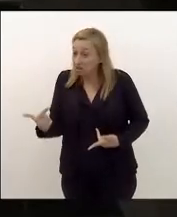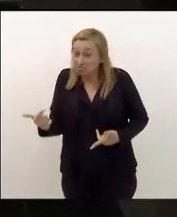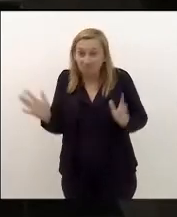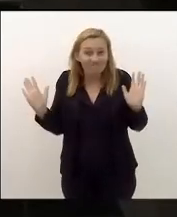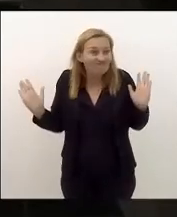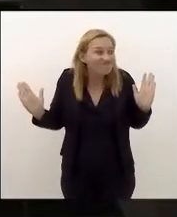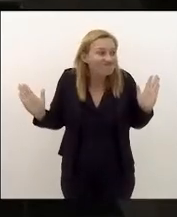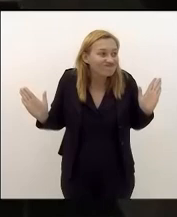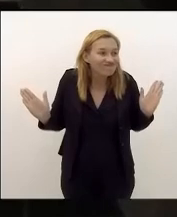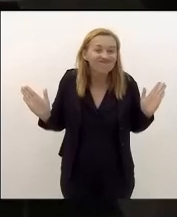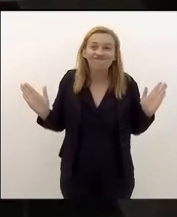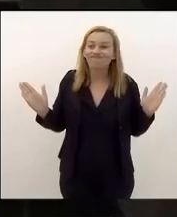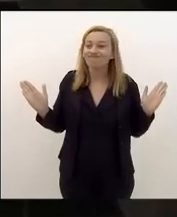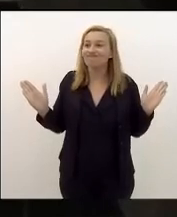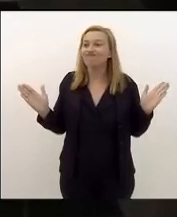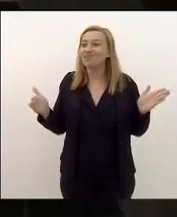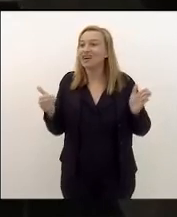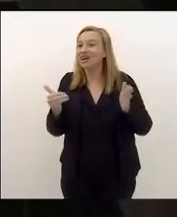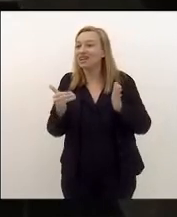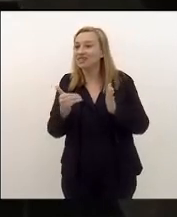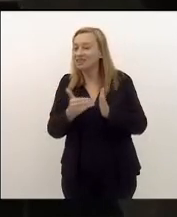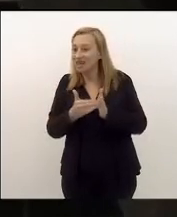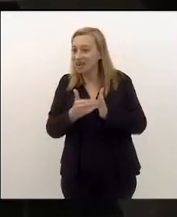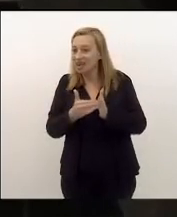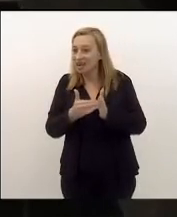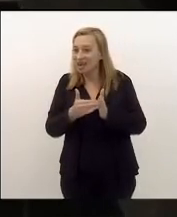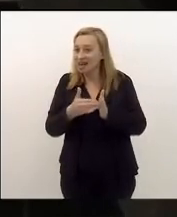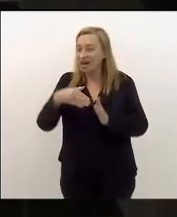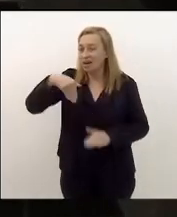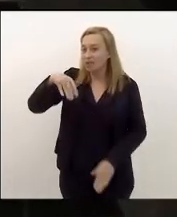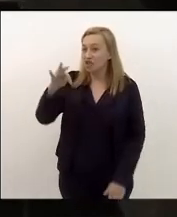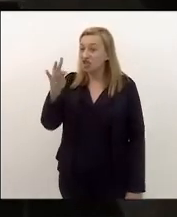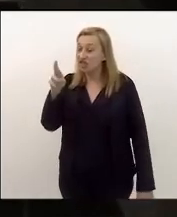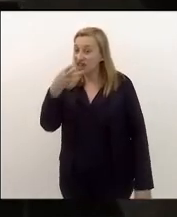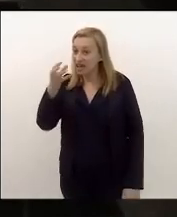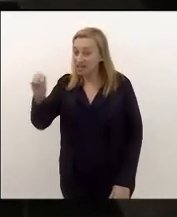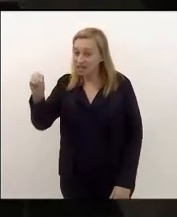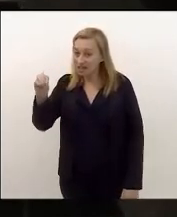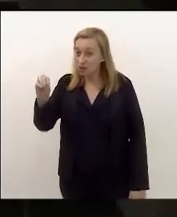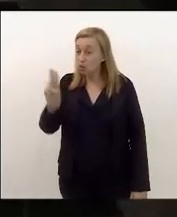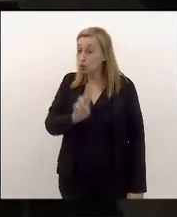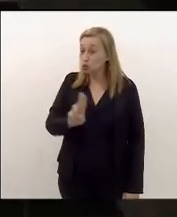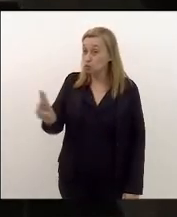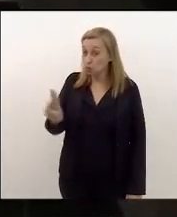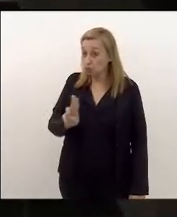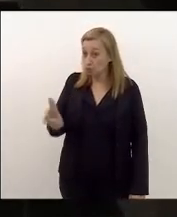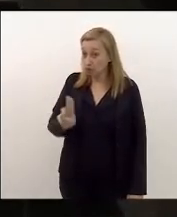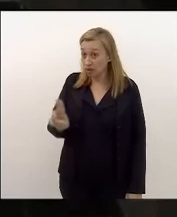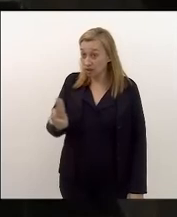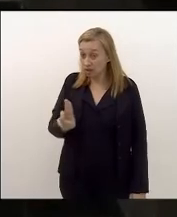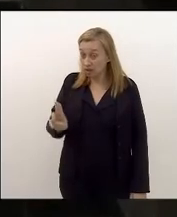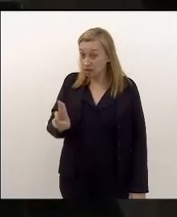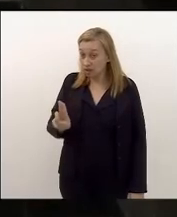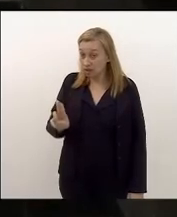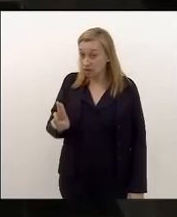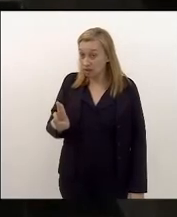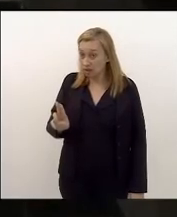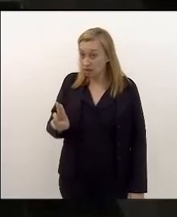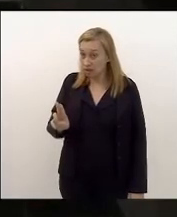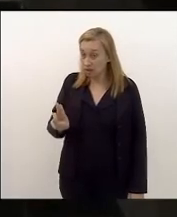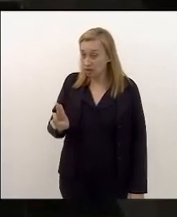E até a mistificação do nome do senhor se usa com